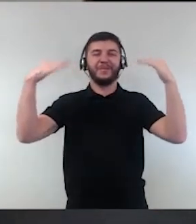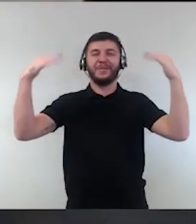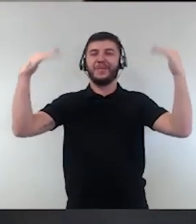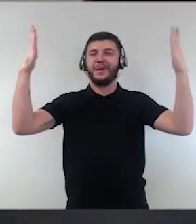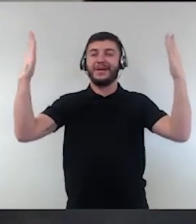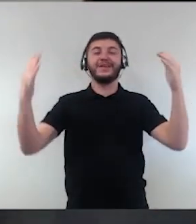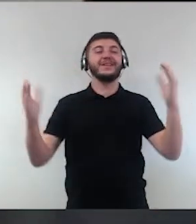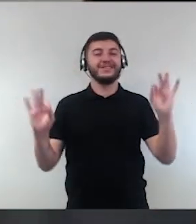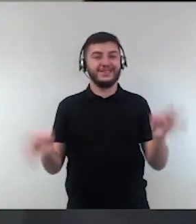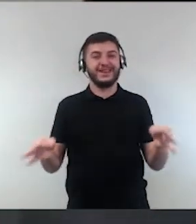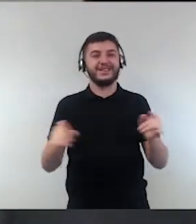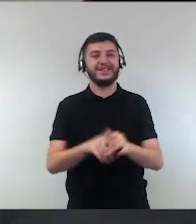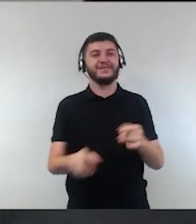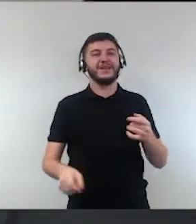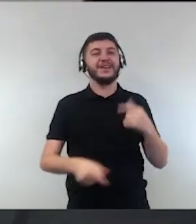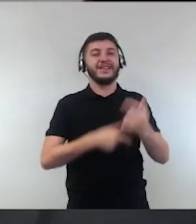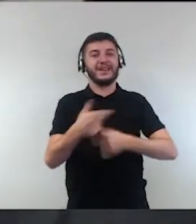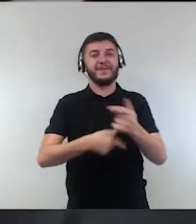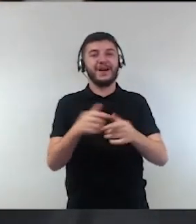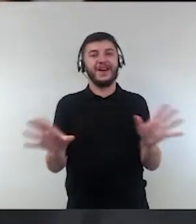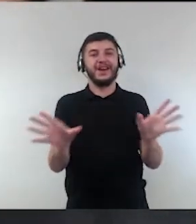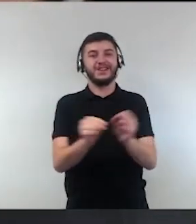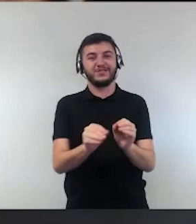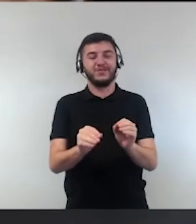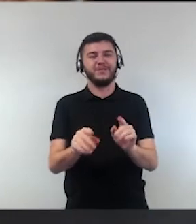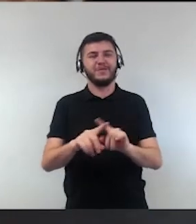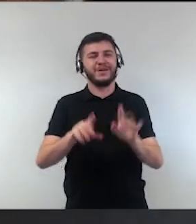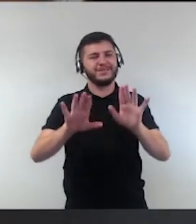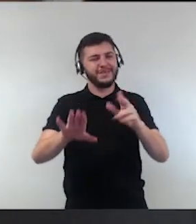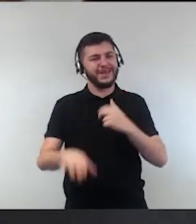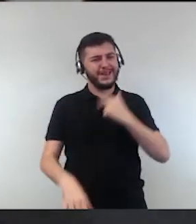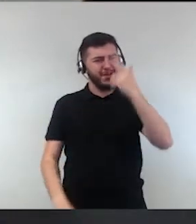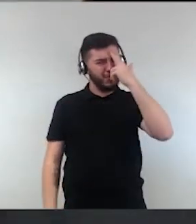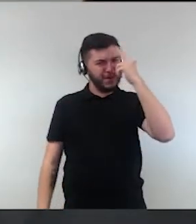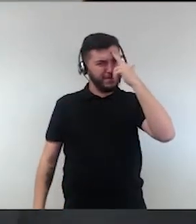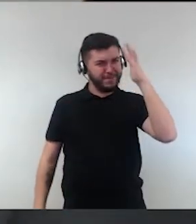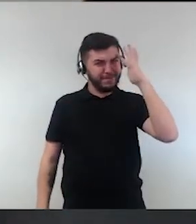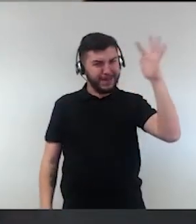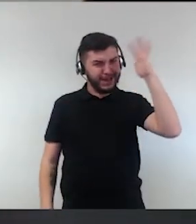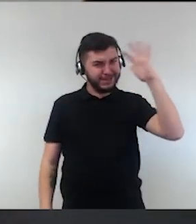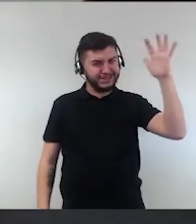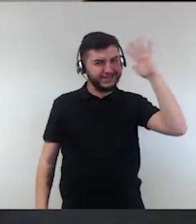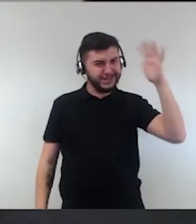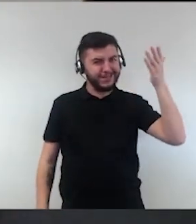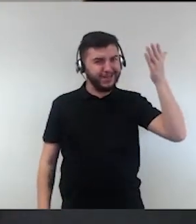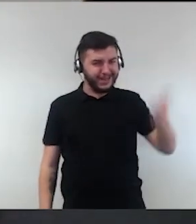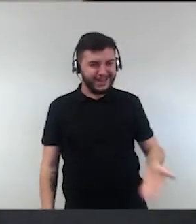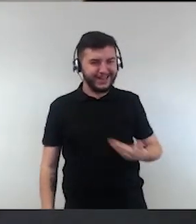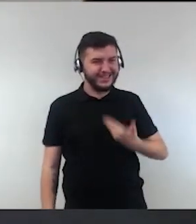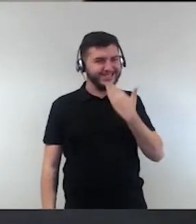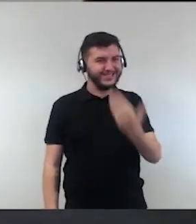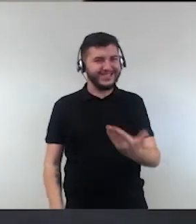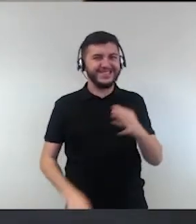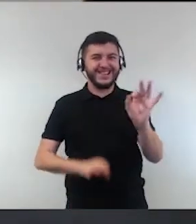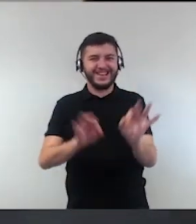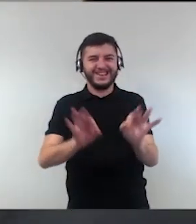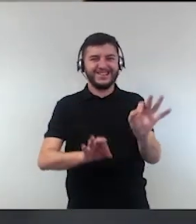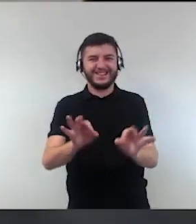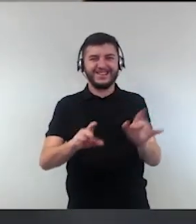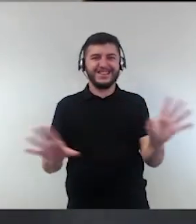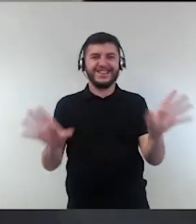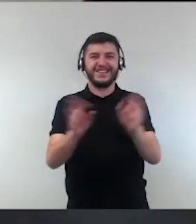grande, fazendo os seus resumos. Eu imagino que ele já deva ter sido solicitado a fazer um resumo de